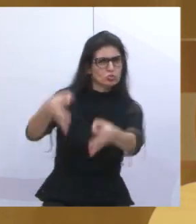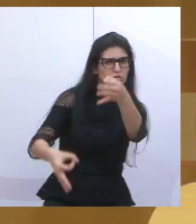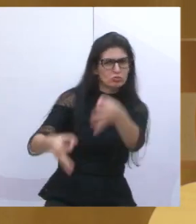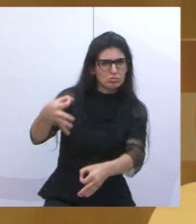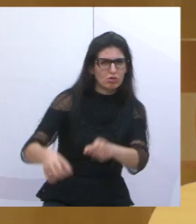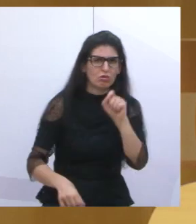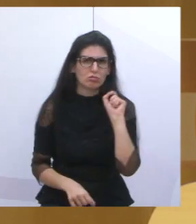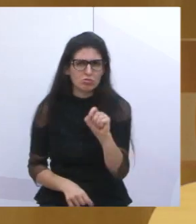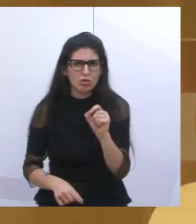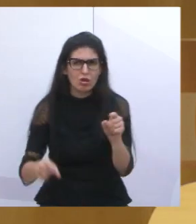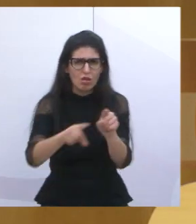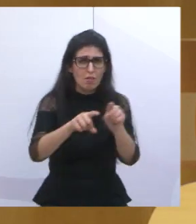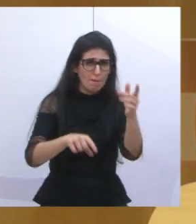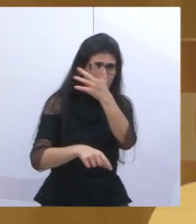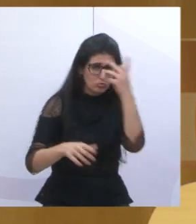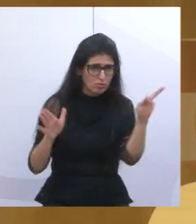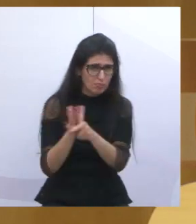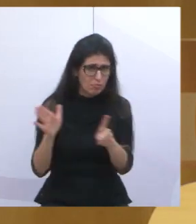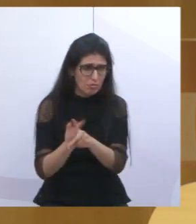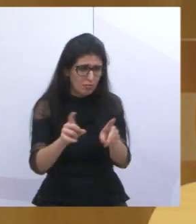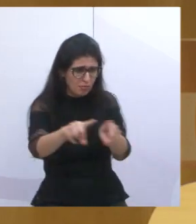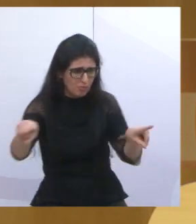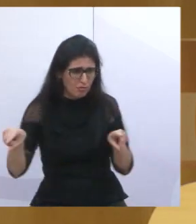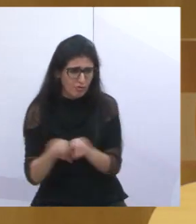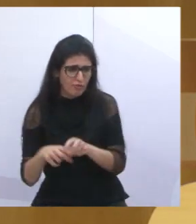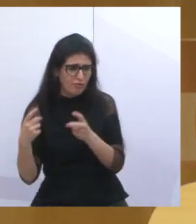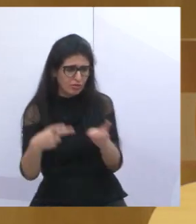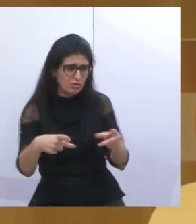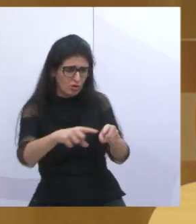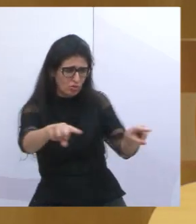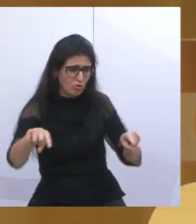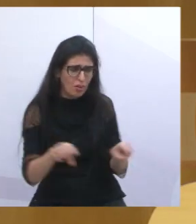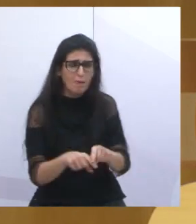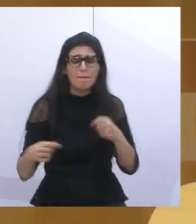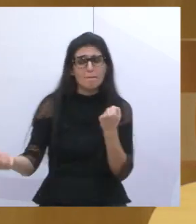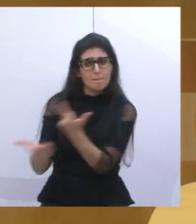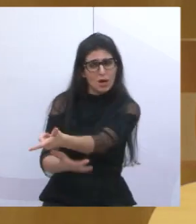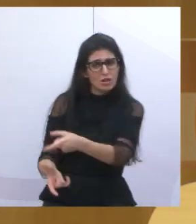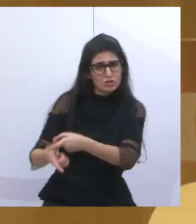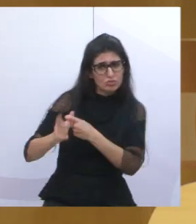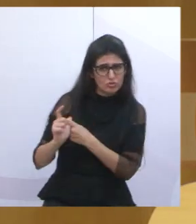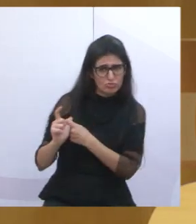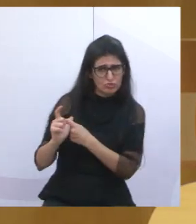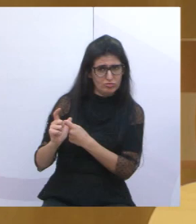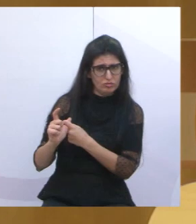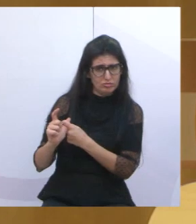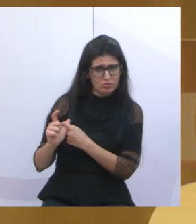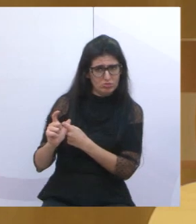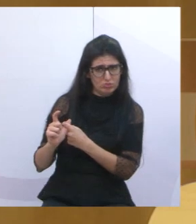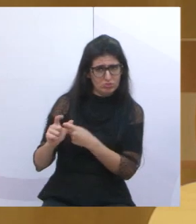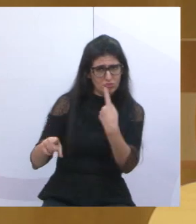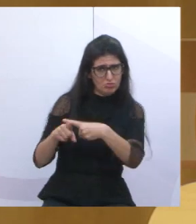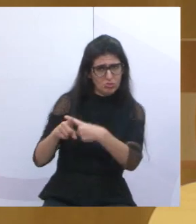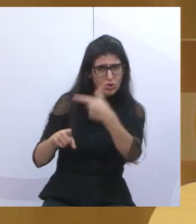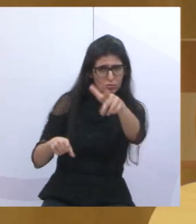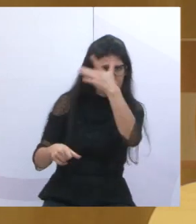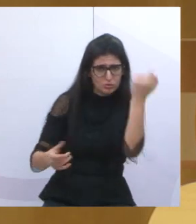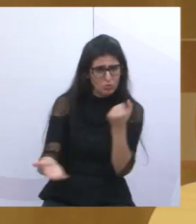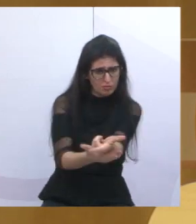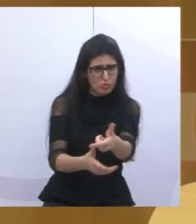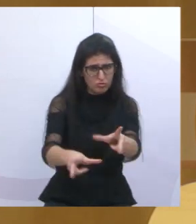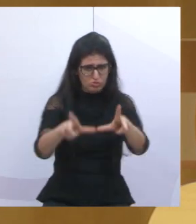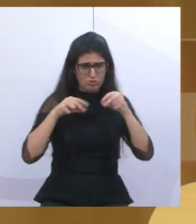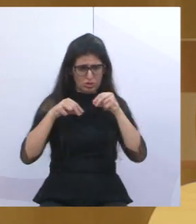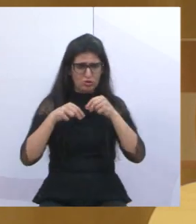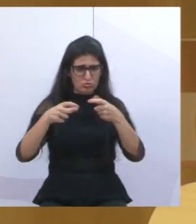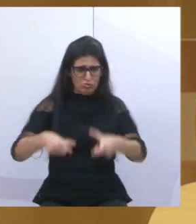os loteadores pagarem a dívida para o município e para os moradores que adquiriram aquele terreno. O Terras